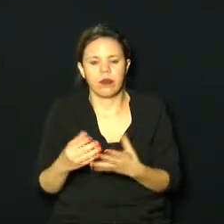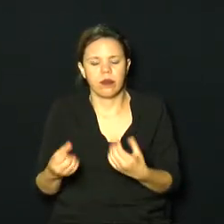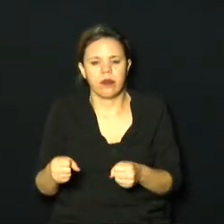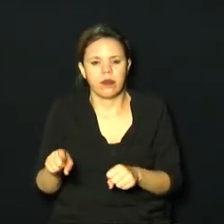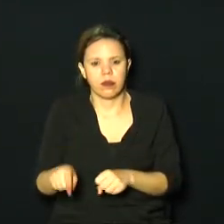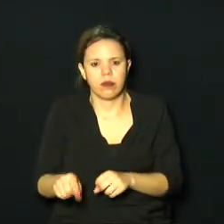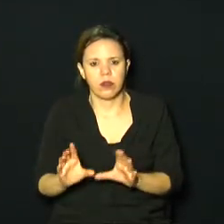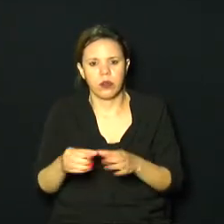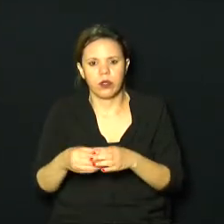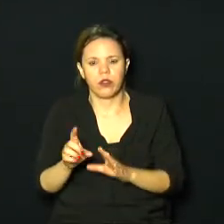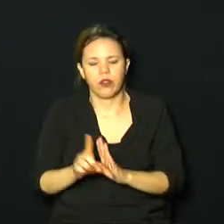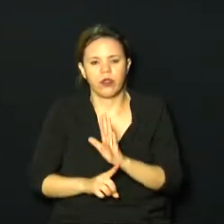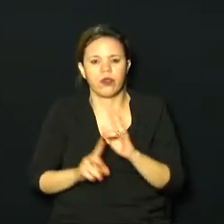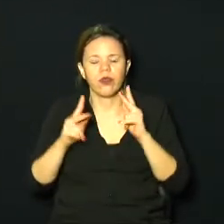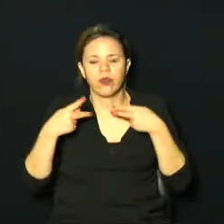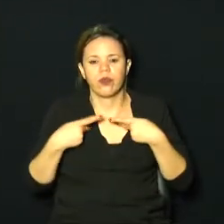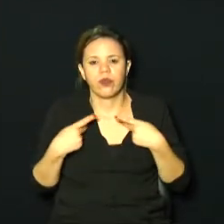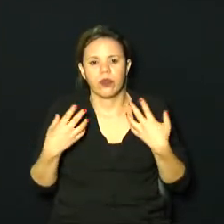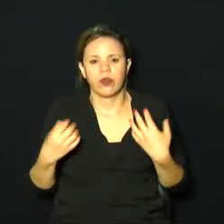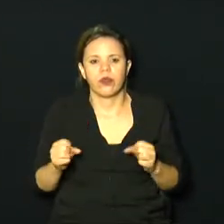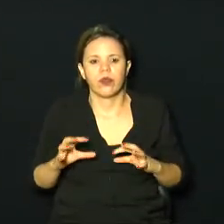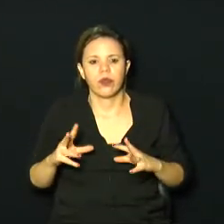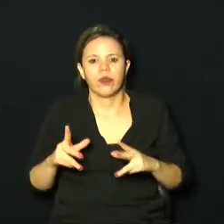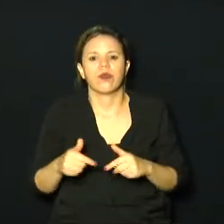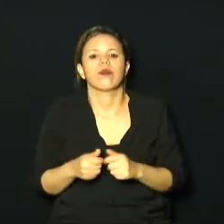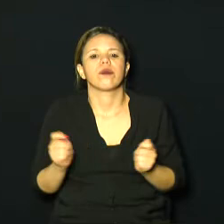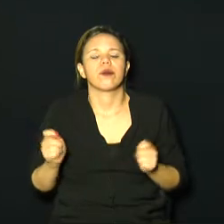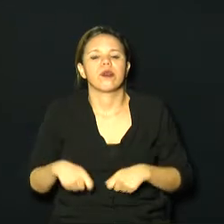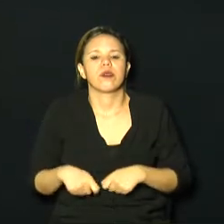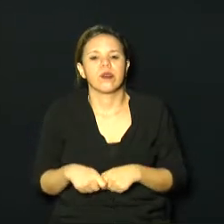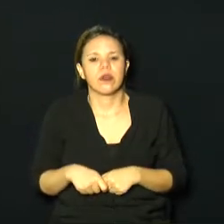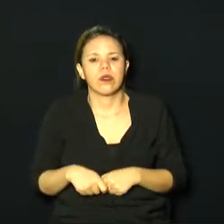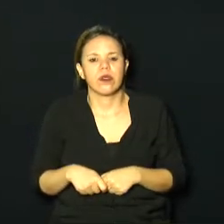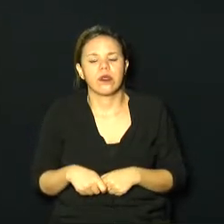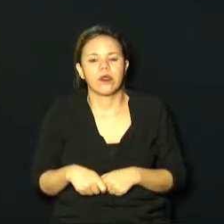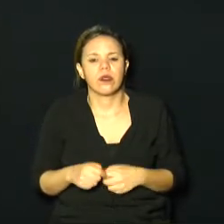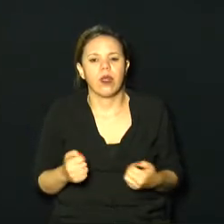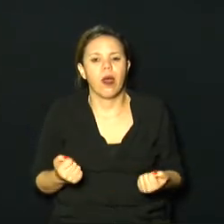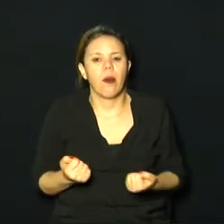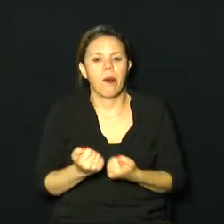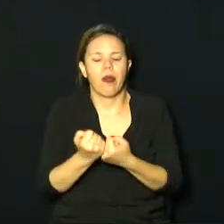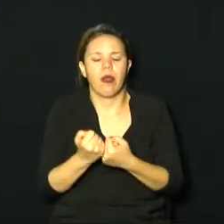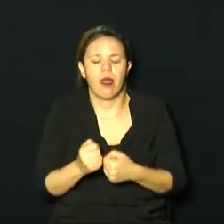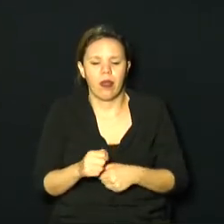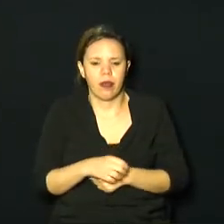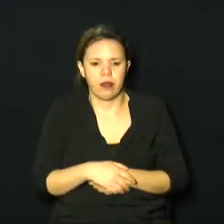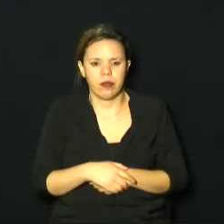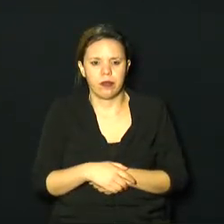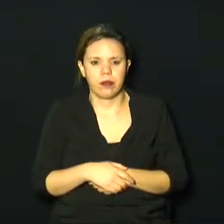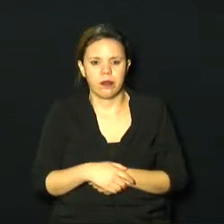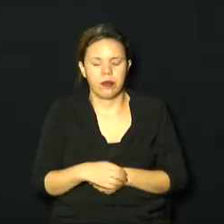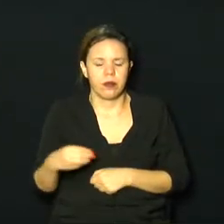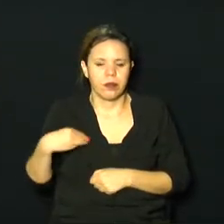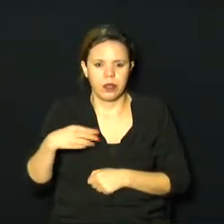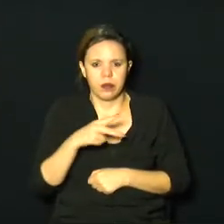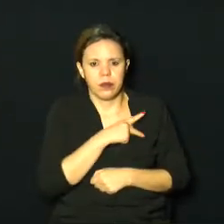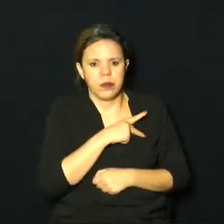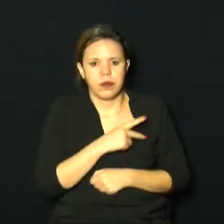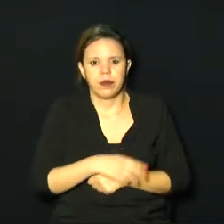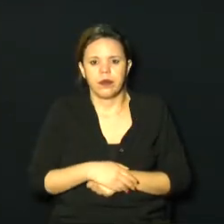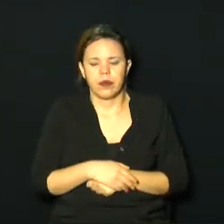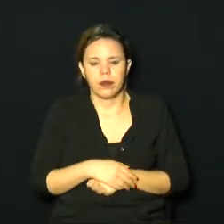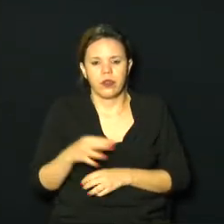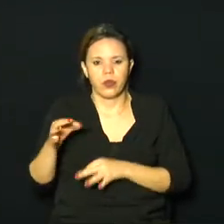Humanos tem que adotar todos os instrumentos possíveis para subsidiar o Ministério Público,